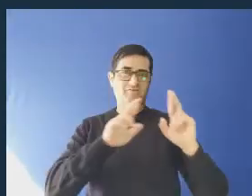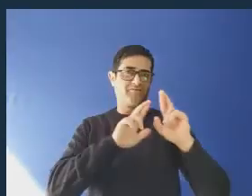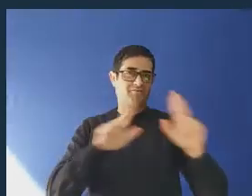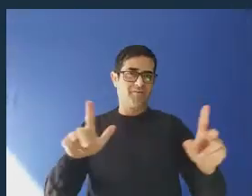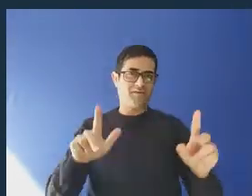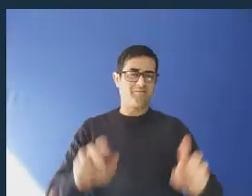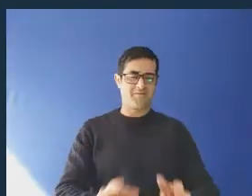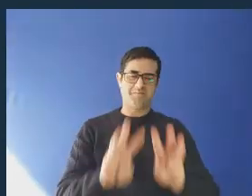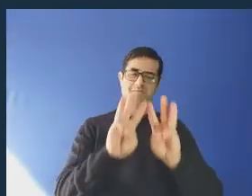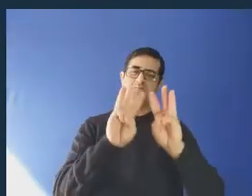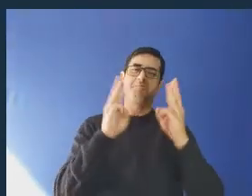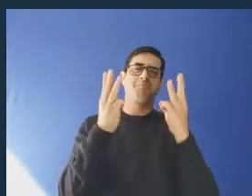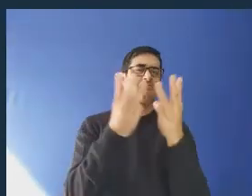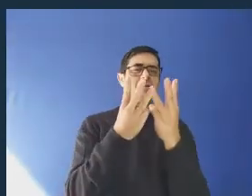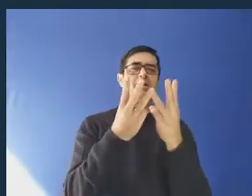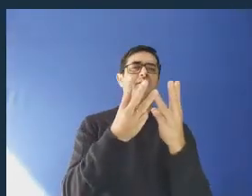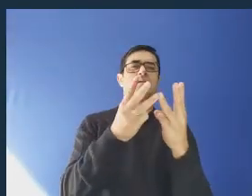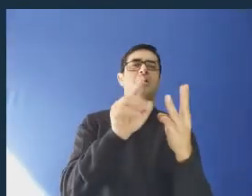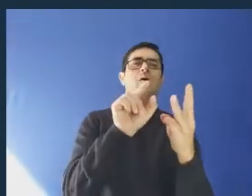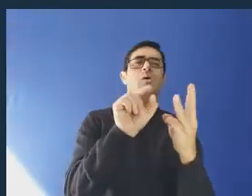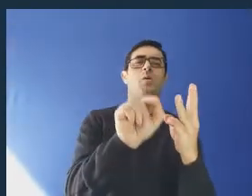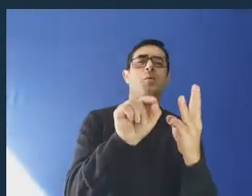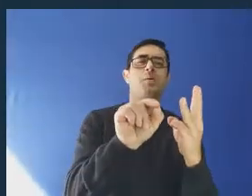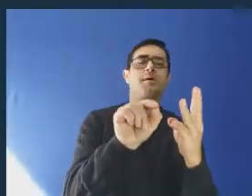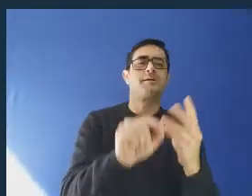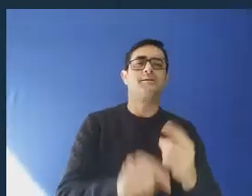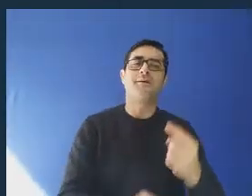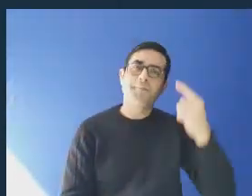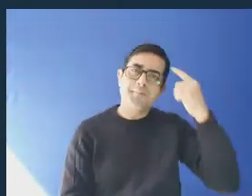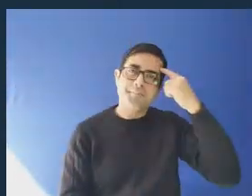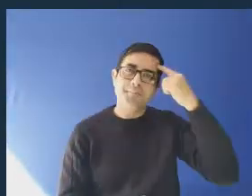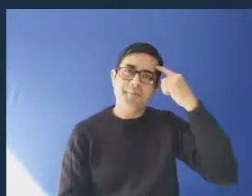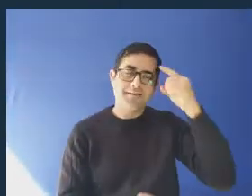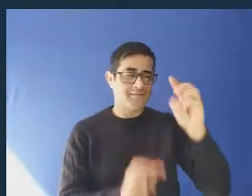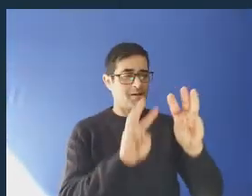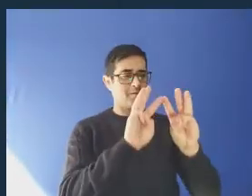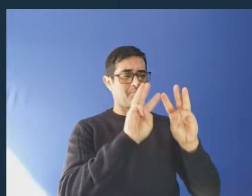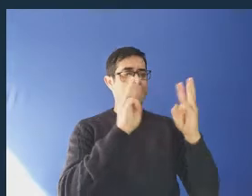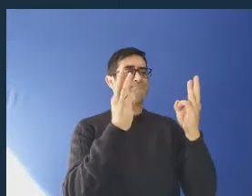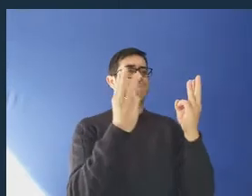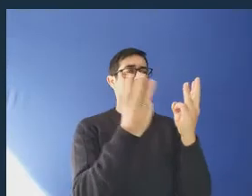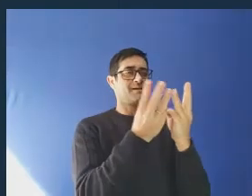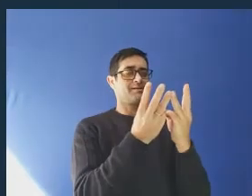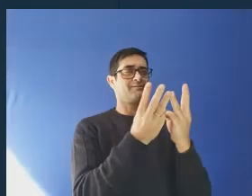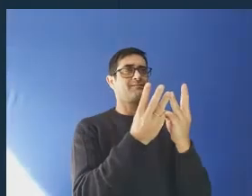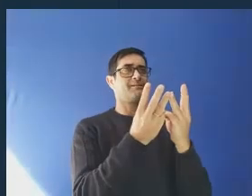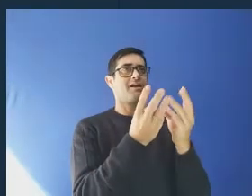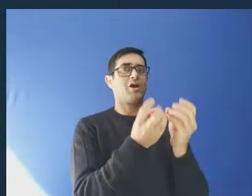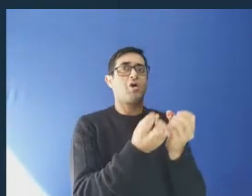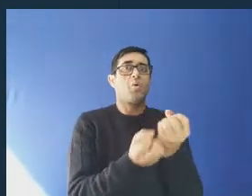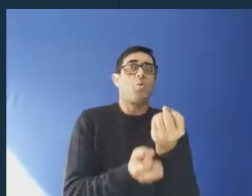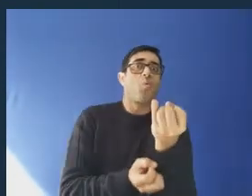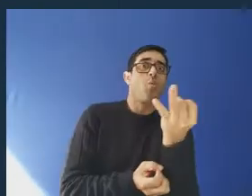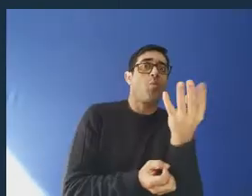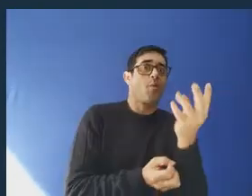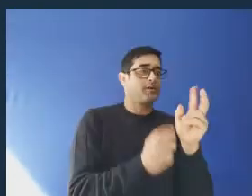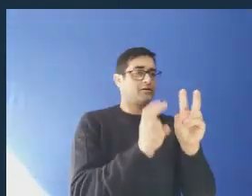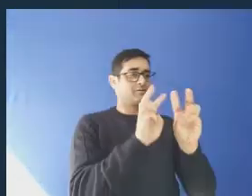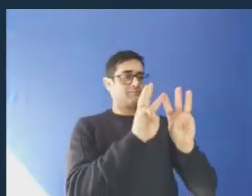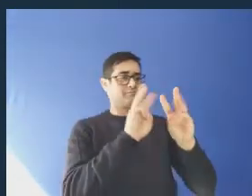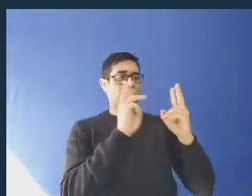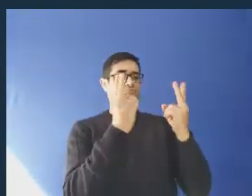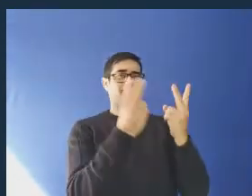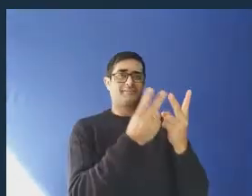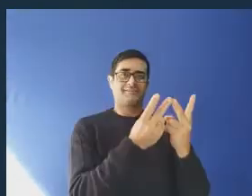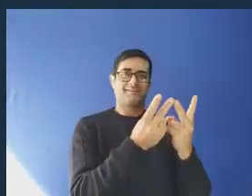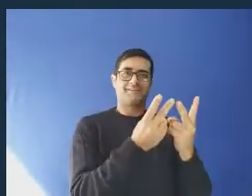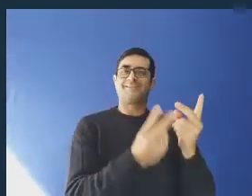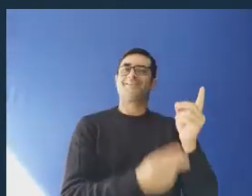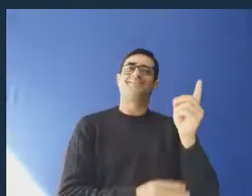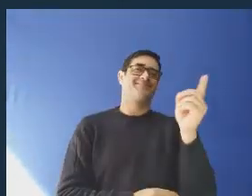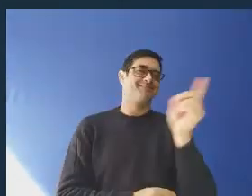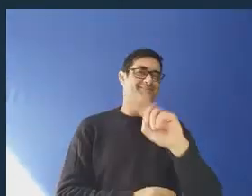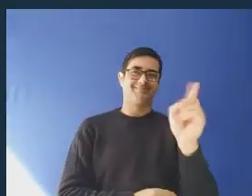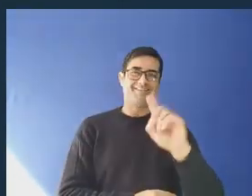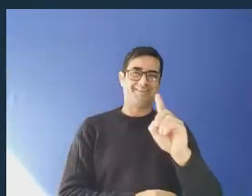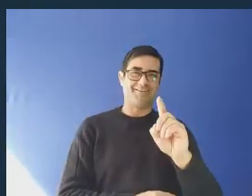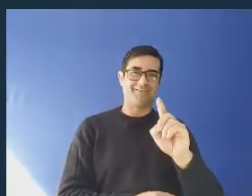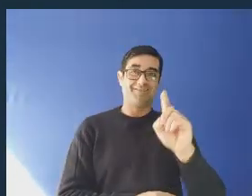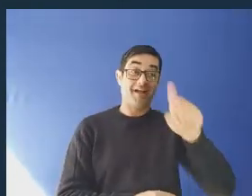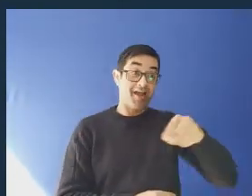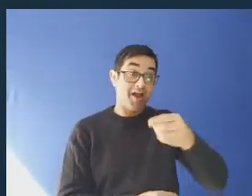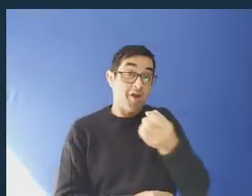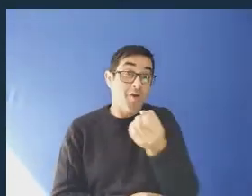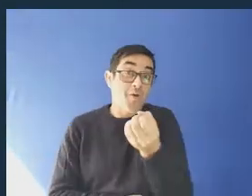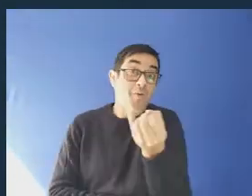o que que é massa? Então, quando a gente pergunta o que é massa, é muito comum que o estudante pense massa é a quantidade de matéria, mas não é